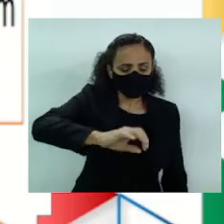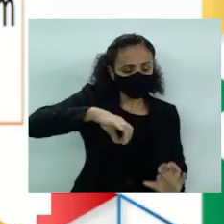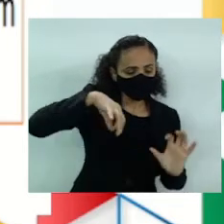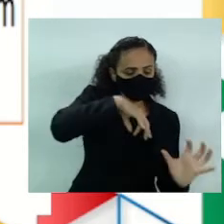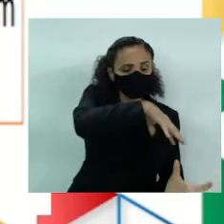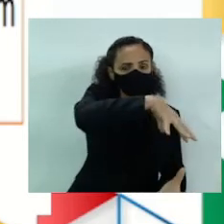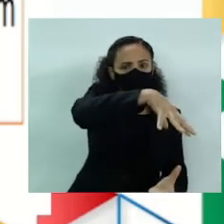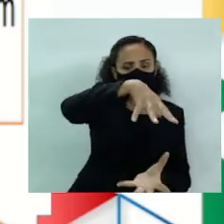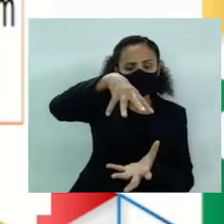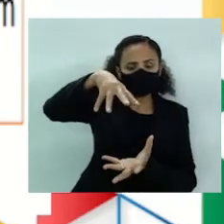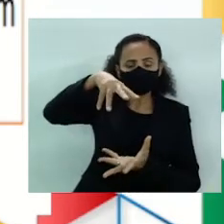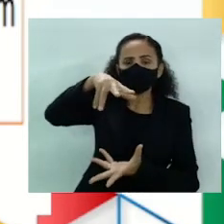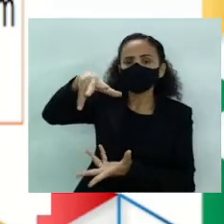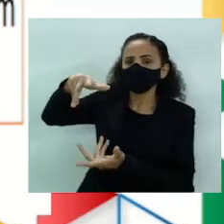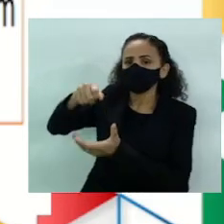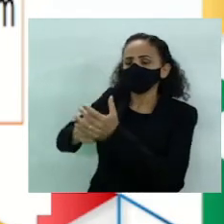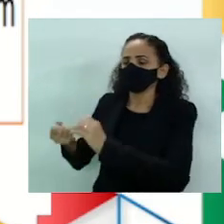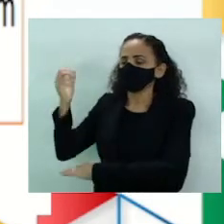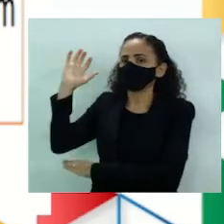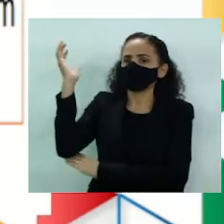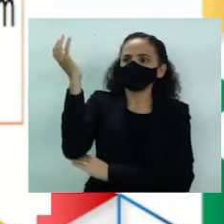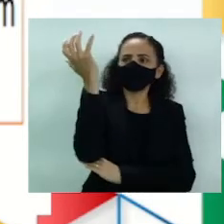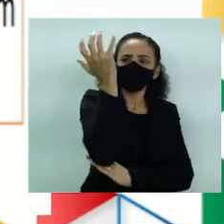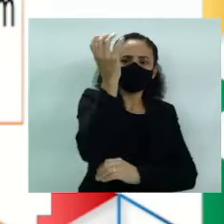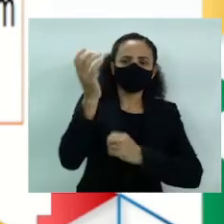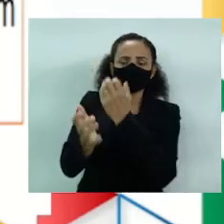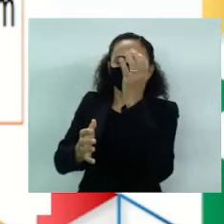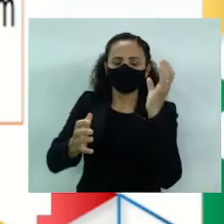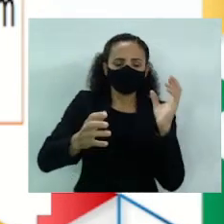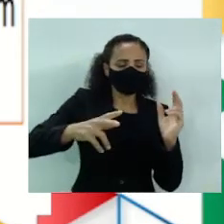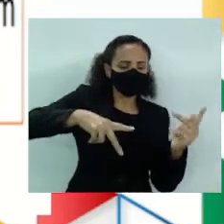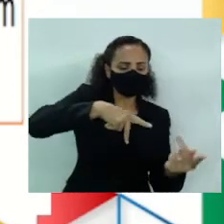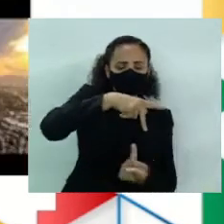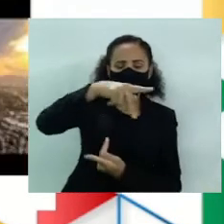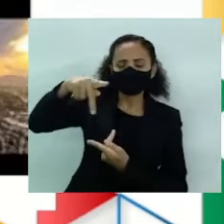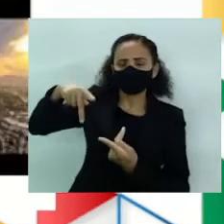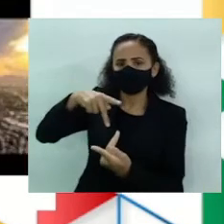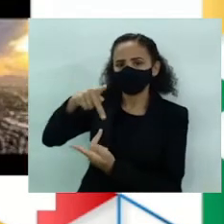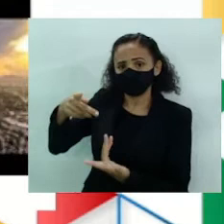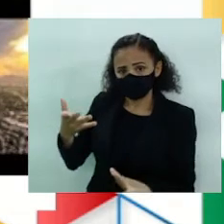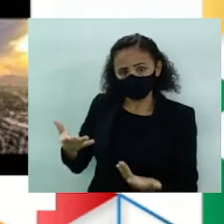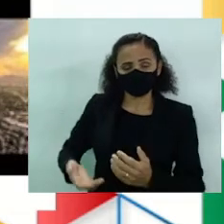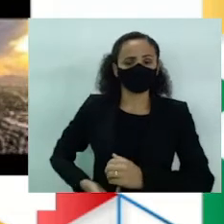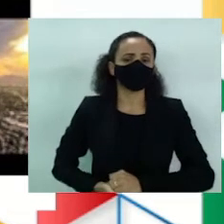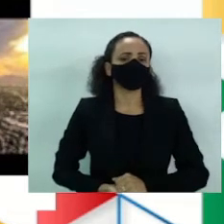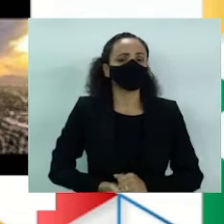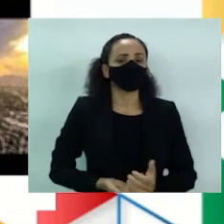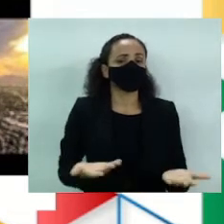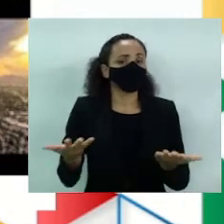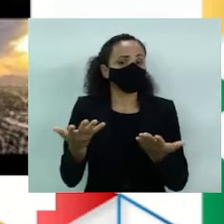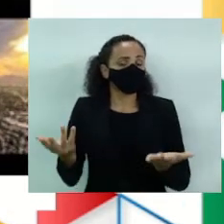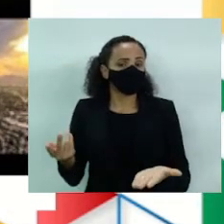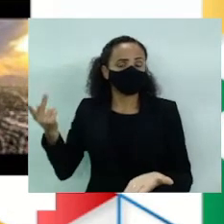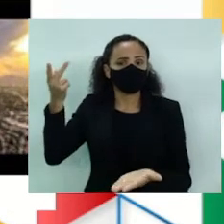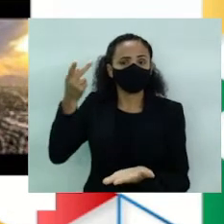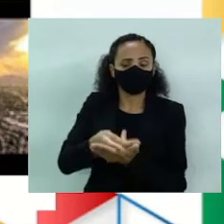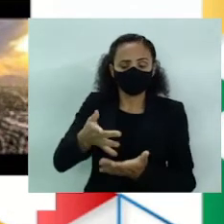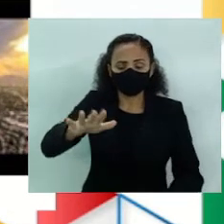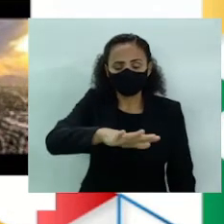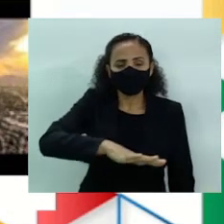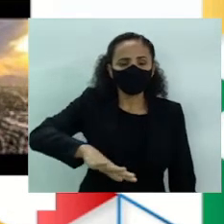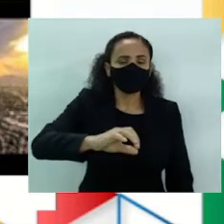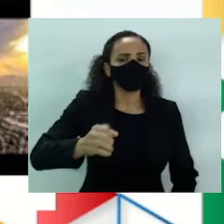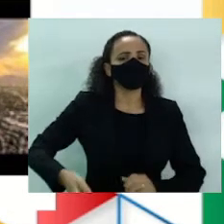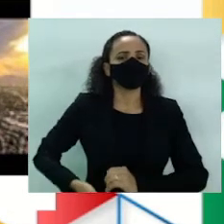terrestre, portanto, da natureza do planeta. Tá certo? Vamos lá. Os desastres naturais são classificados